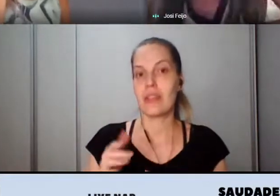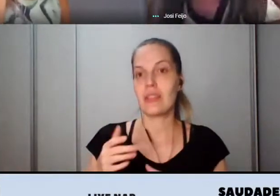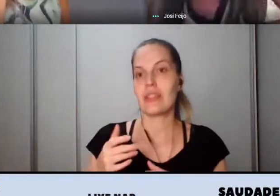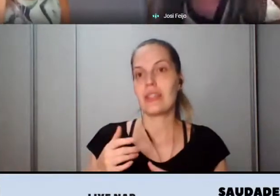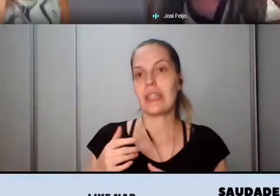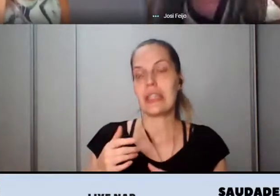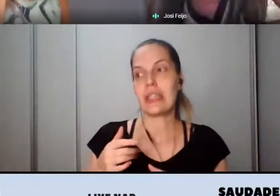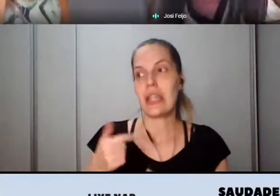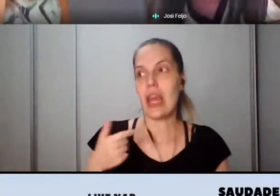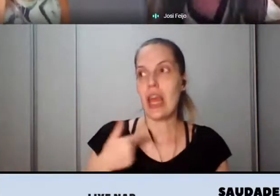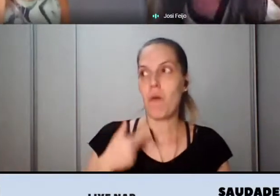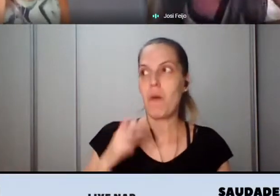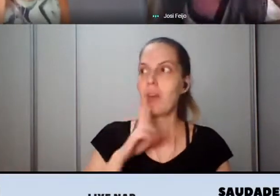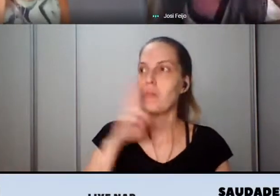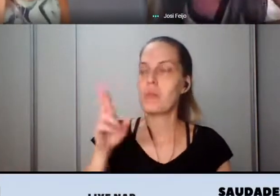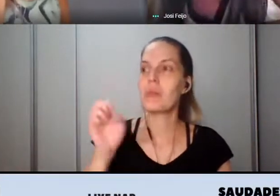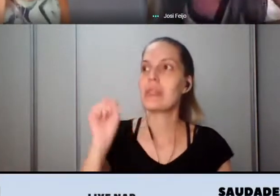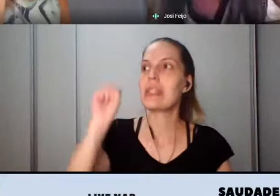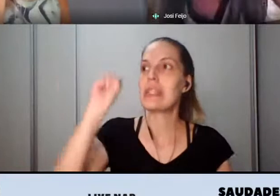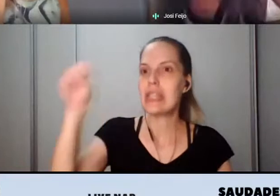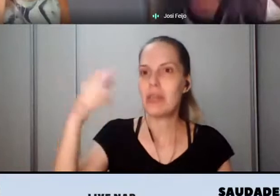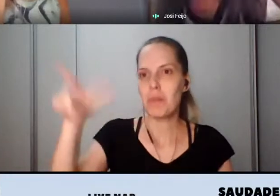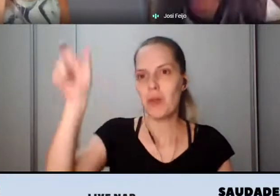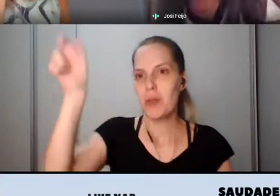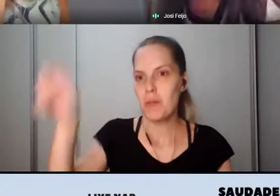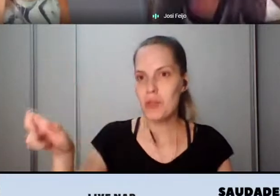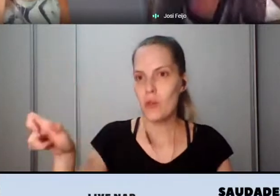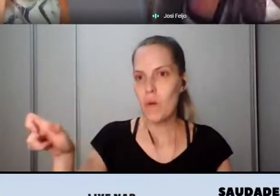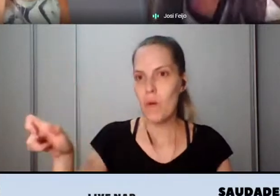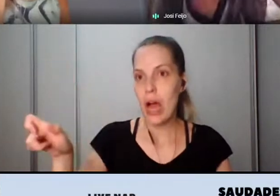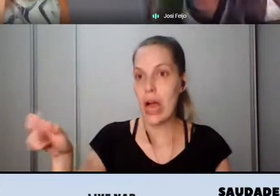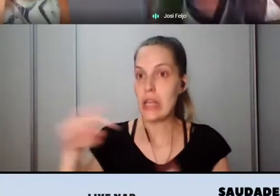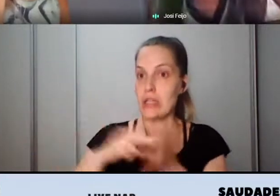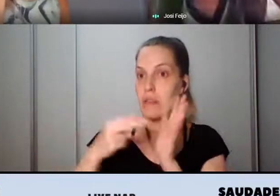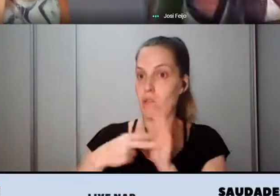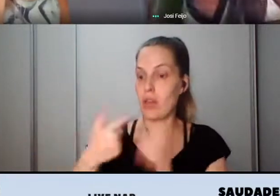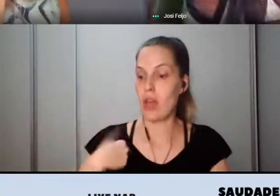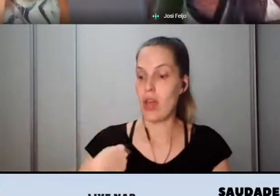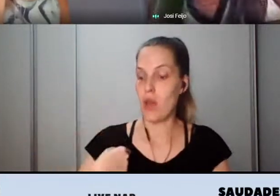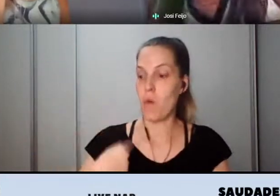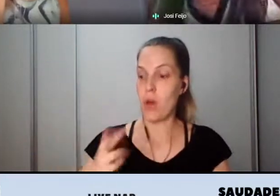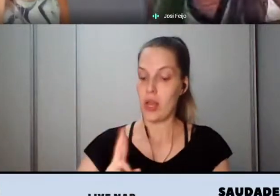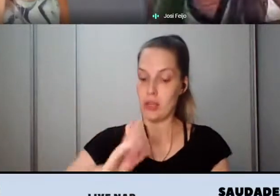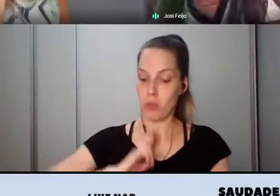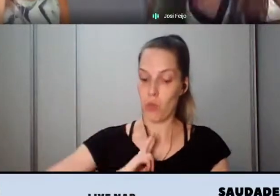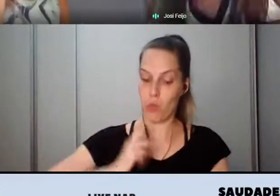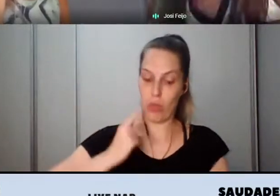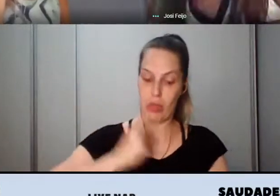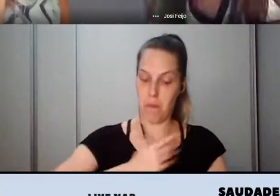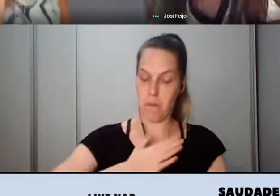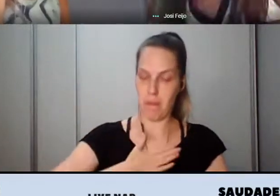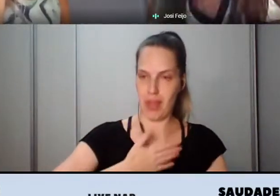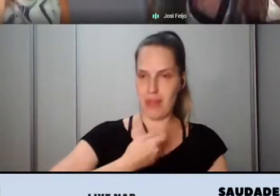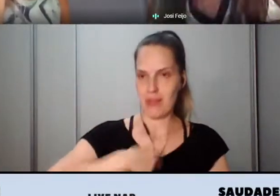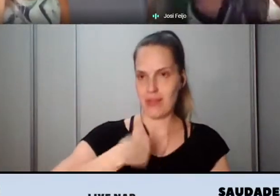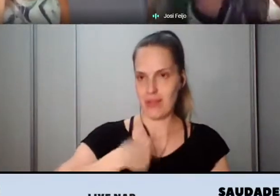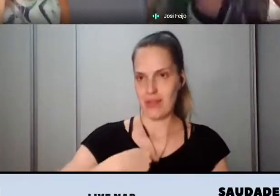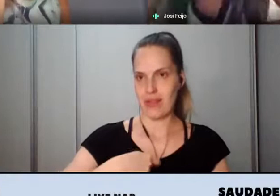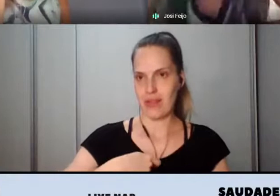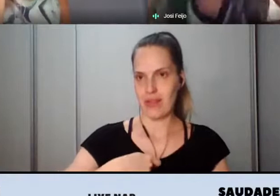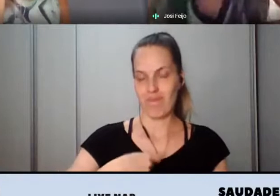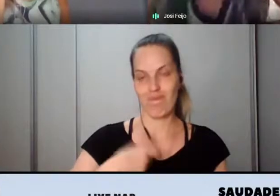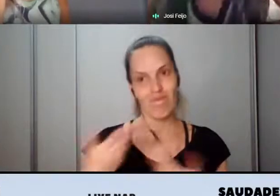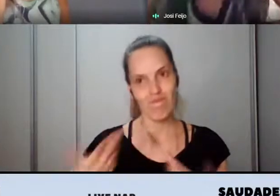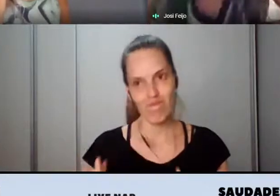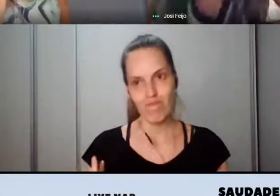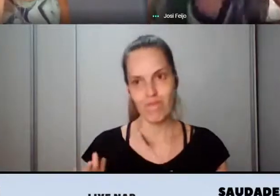Então, nesse sentido, assim, principalmente nesse contexto de agora que as pessoas acabaram trabalhando muito